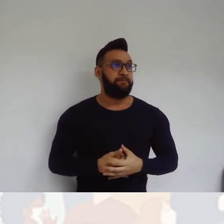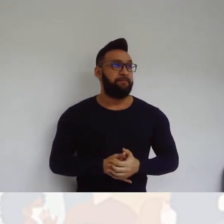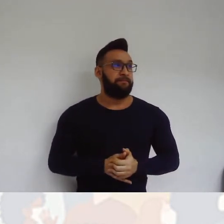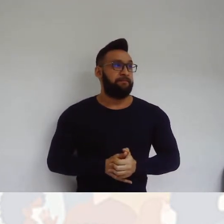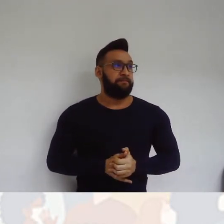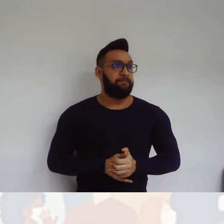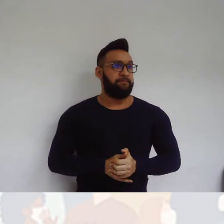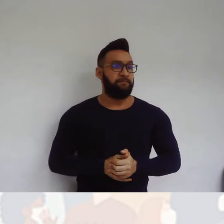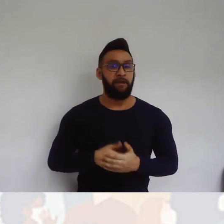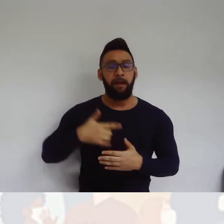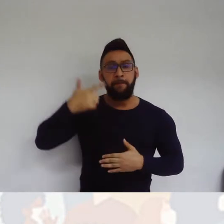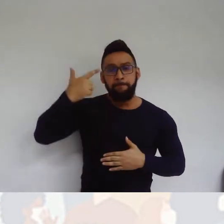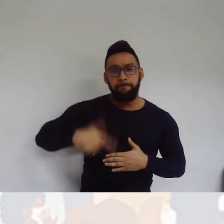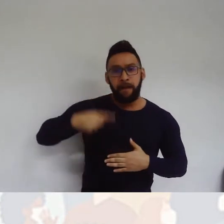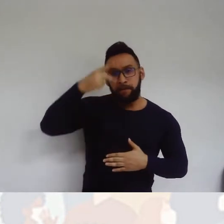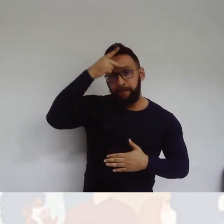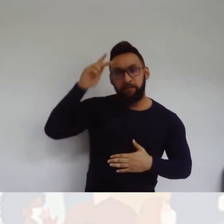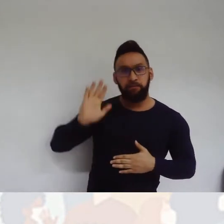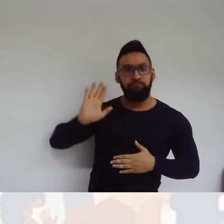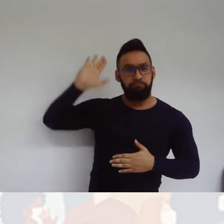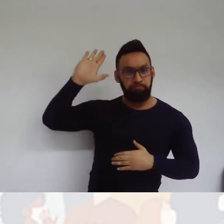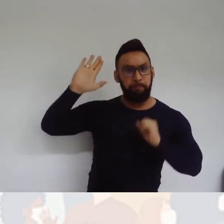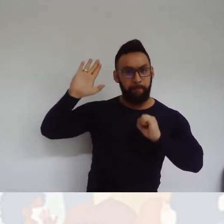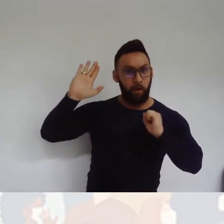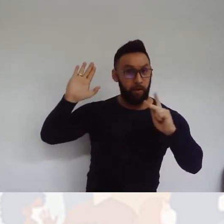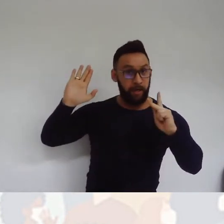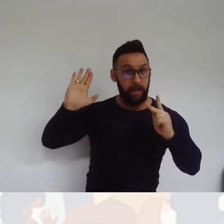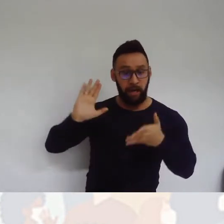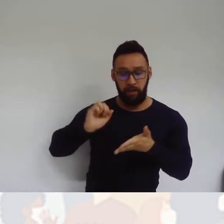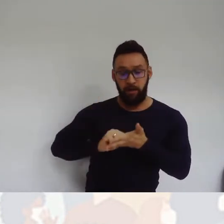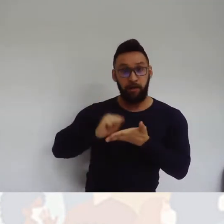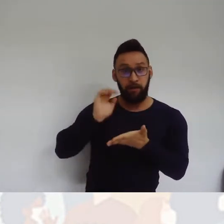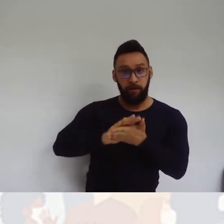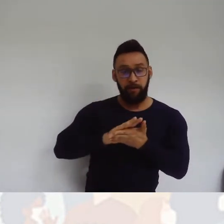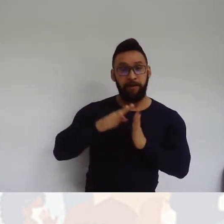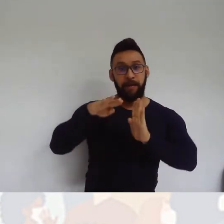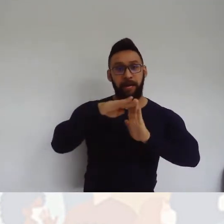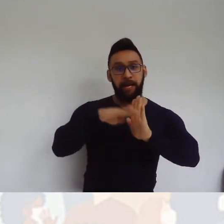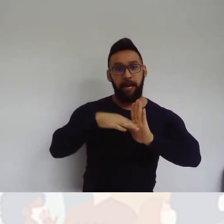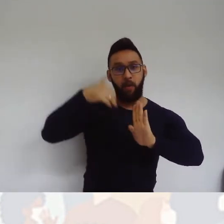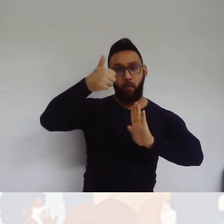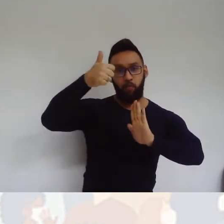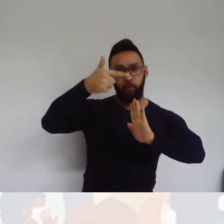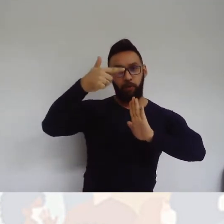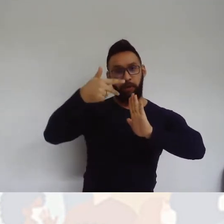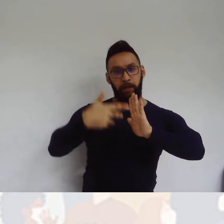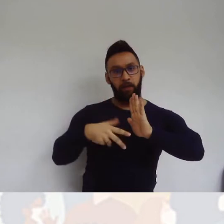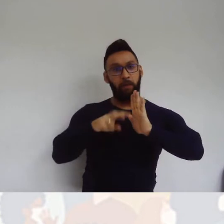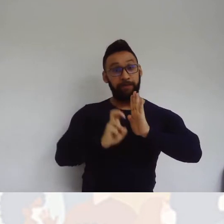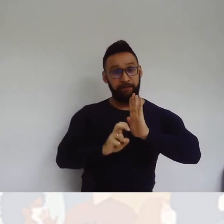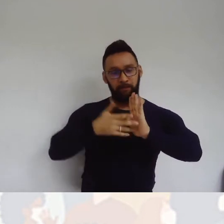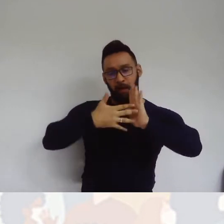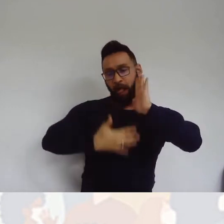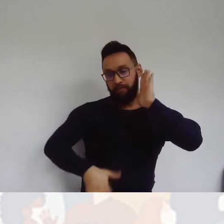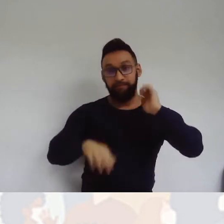Sim, se alguém quiser, gente, só falar aqui, tá? Já vou trazendo algumas, tá, professor?